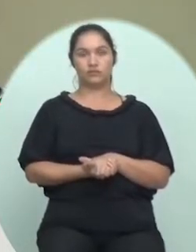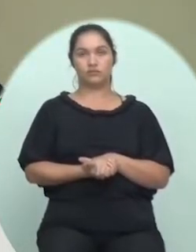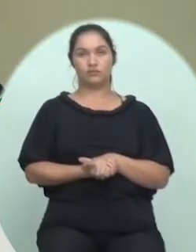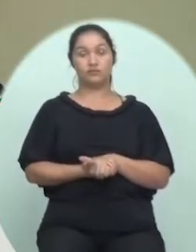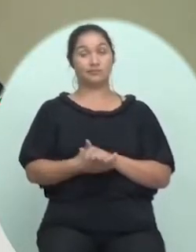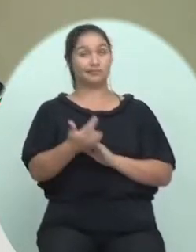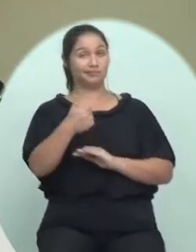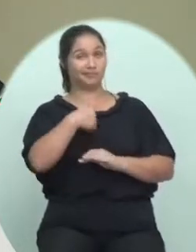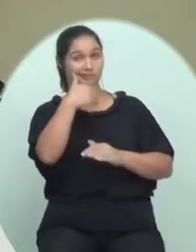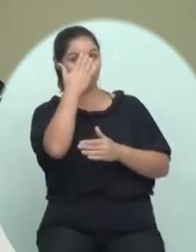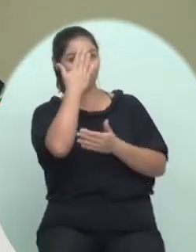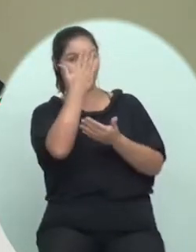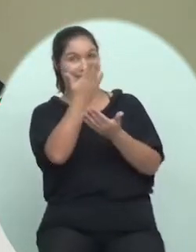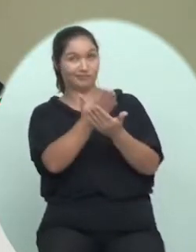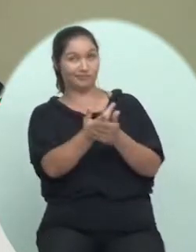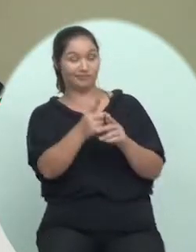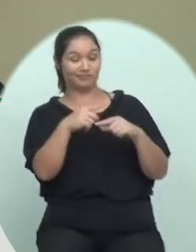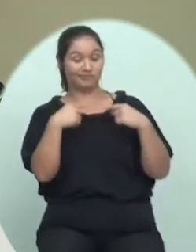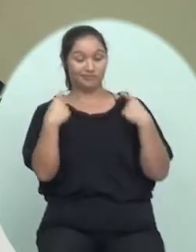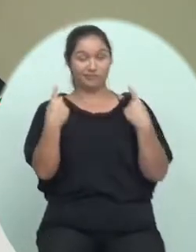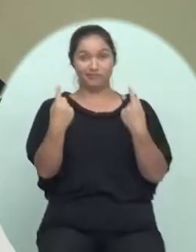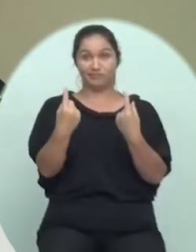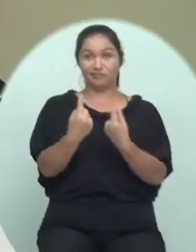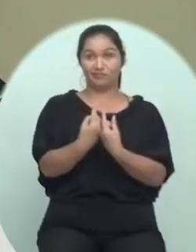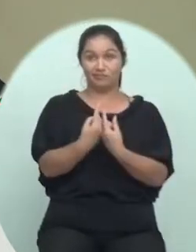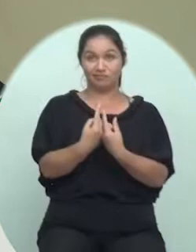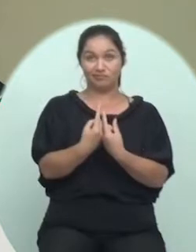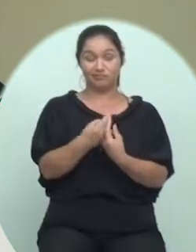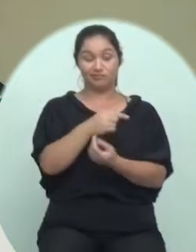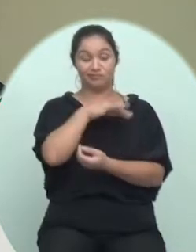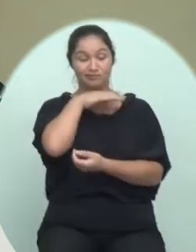Acho que nós, em vez de melhorar, estamos só piorando.